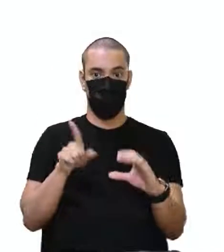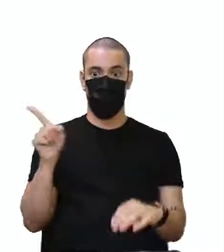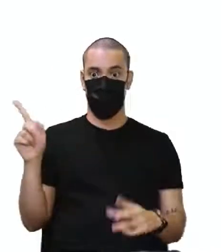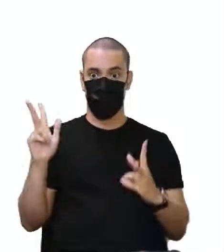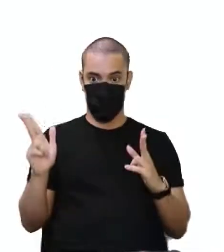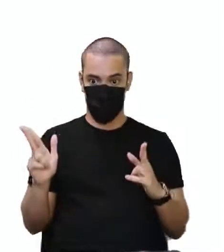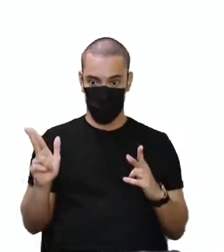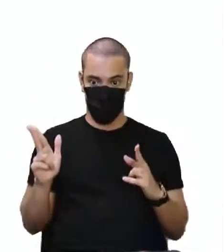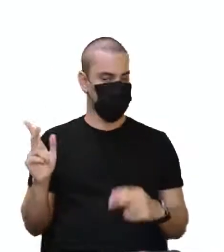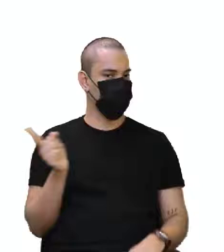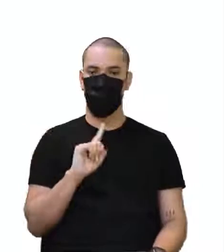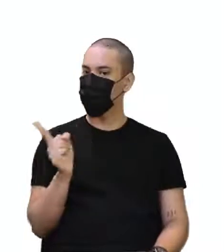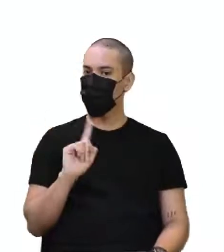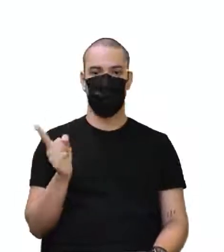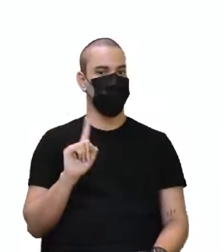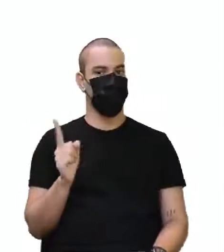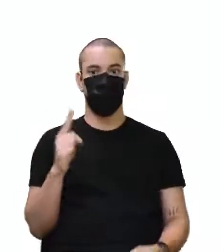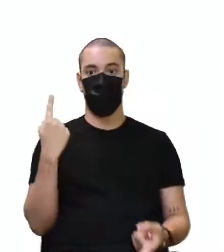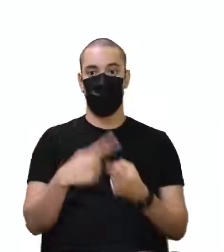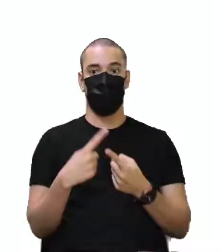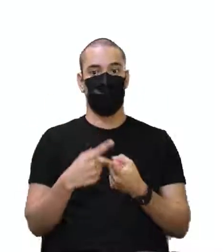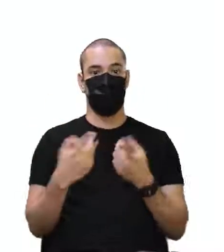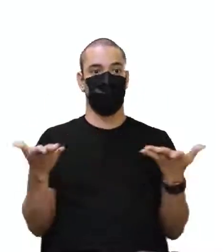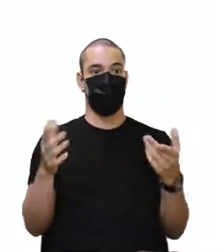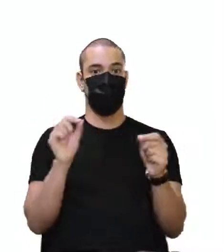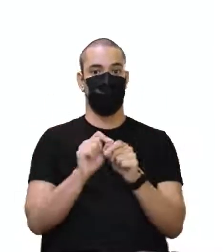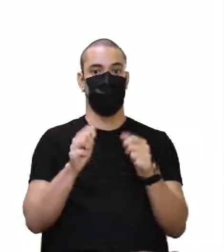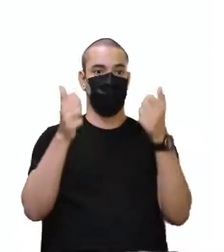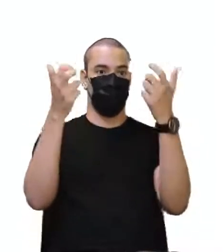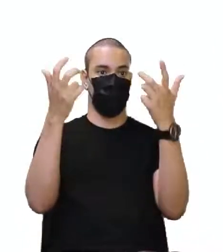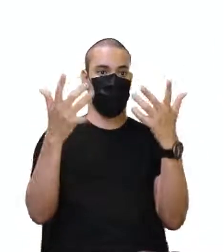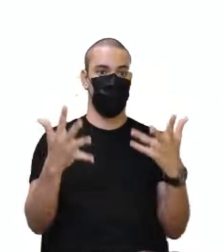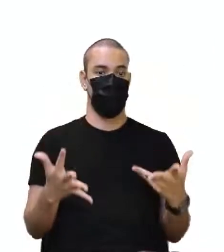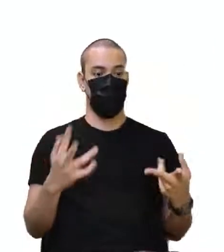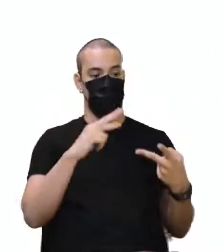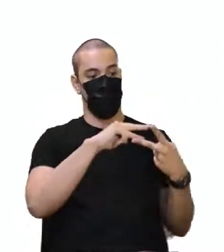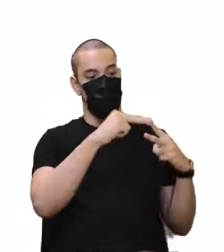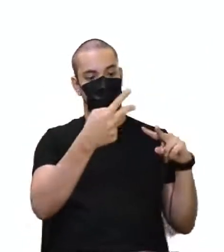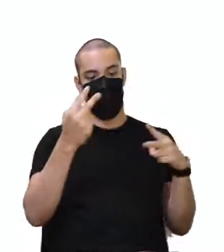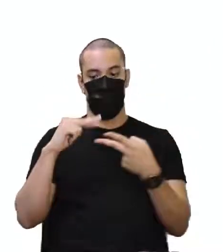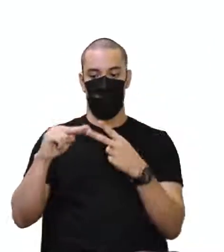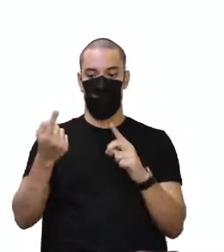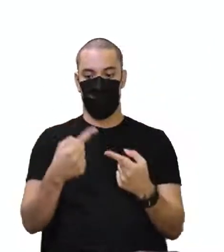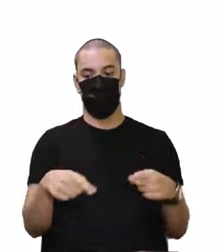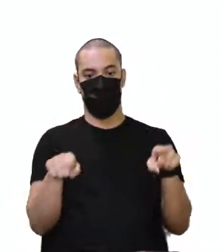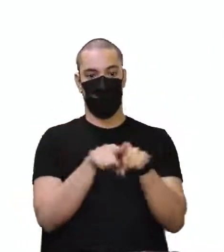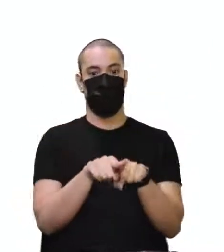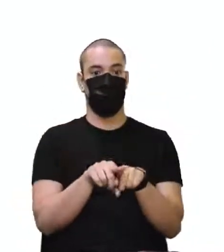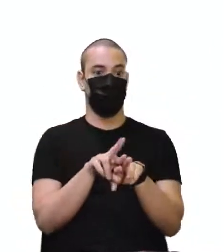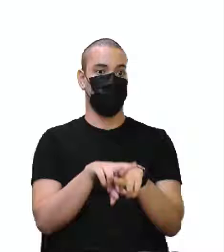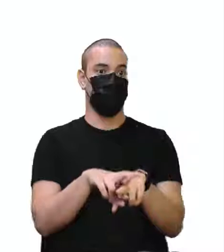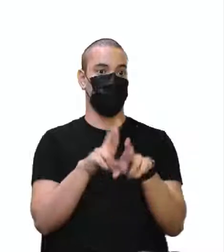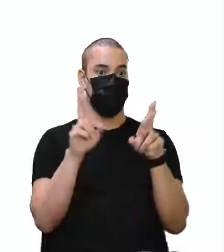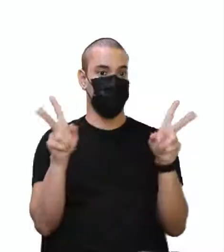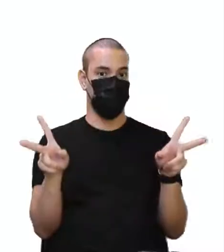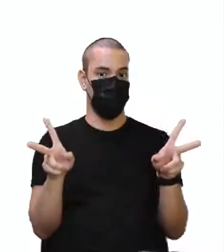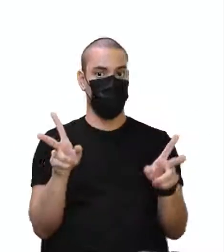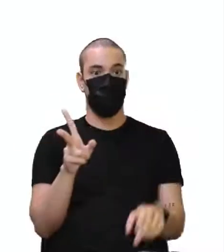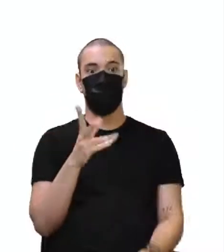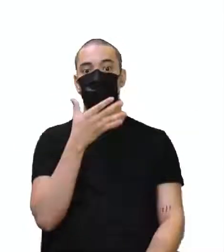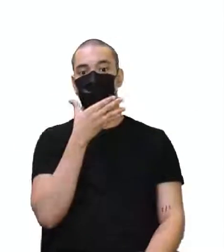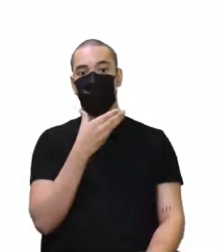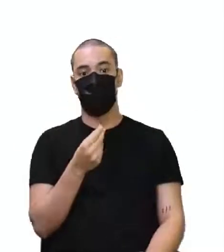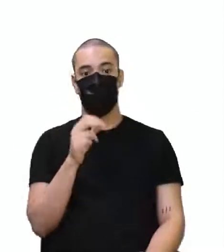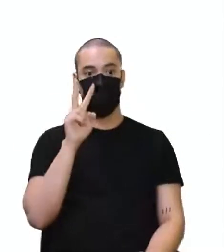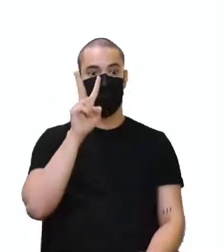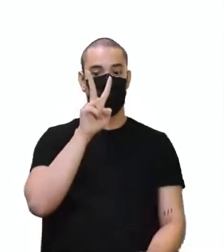mesma coisa? Não, porque agora eu estou trabalhando com cruzamentos héteros. O indivíduo masculino, ele